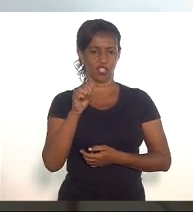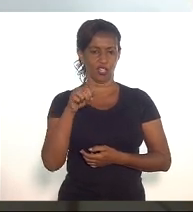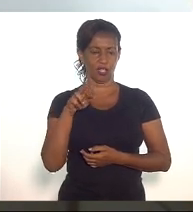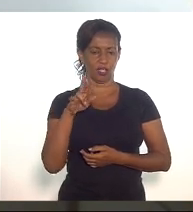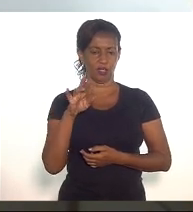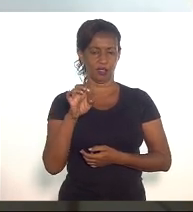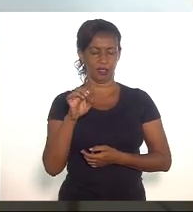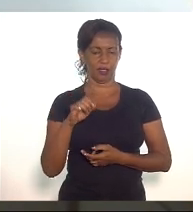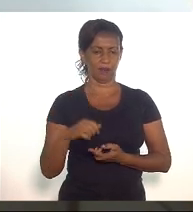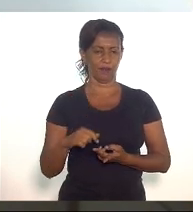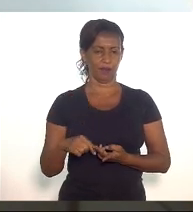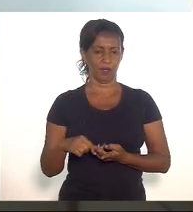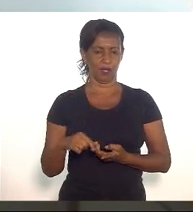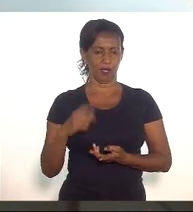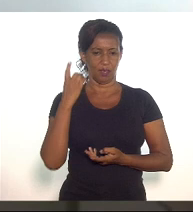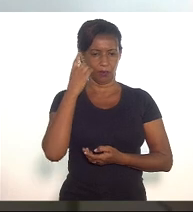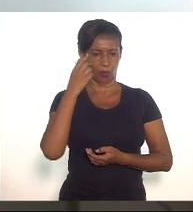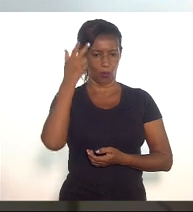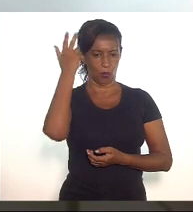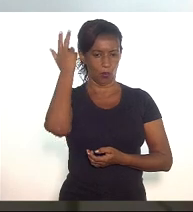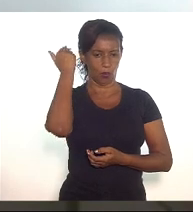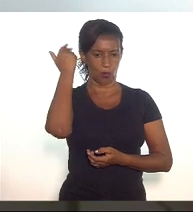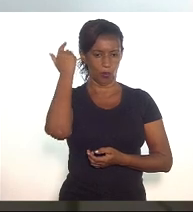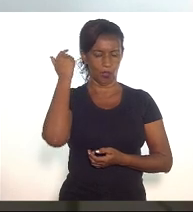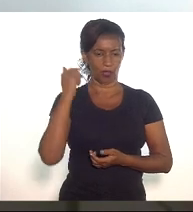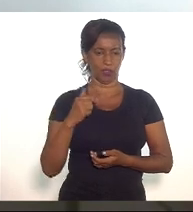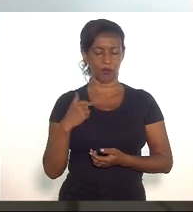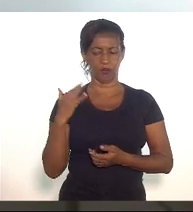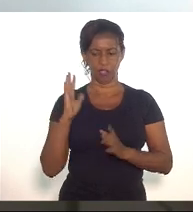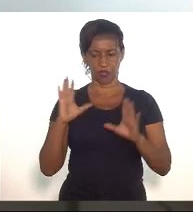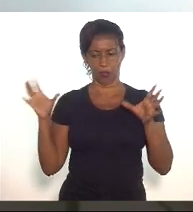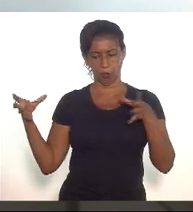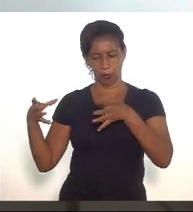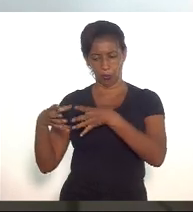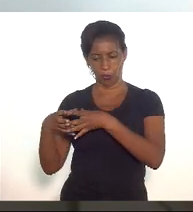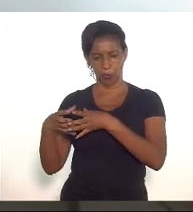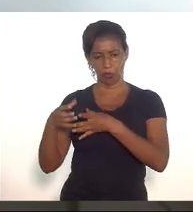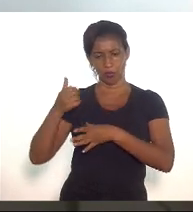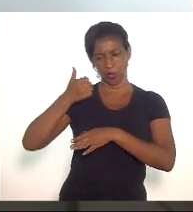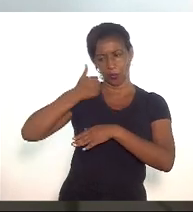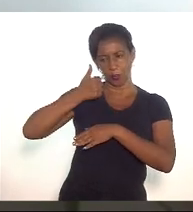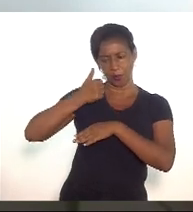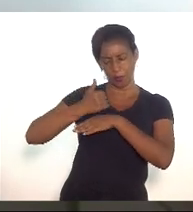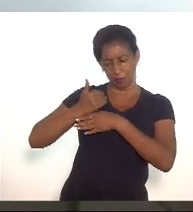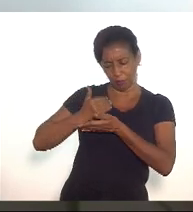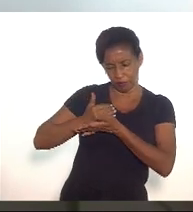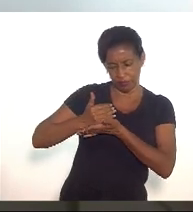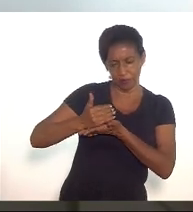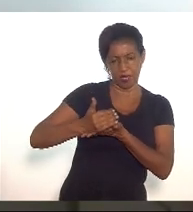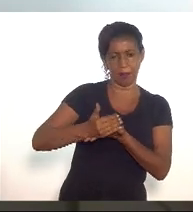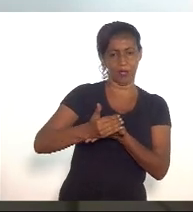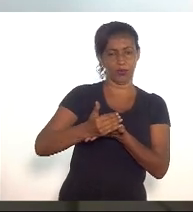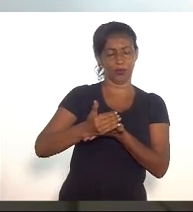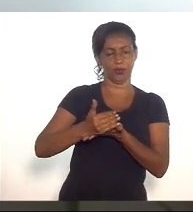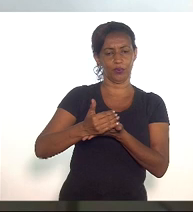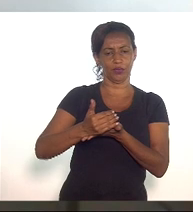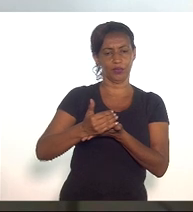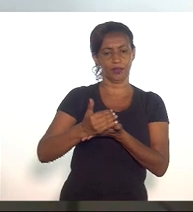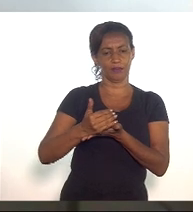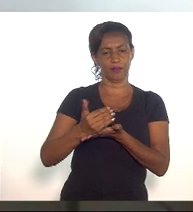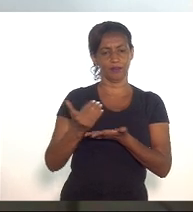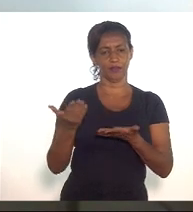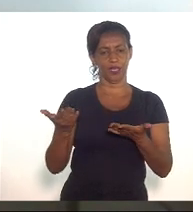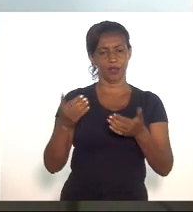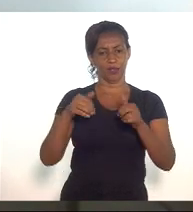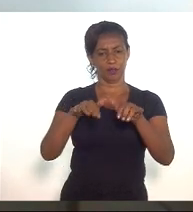deputado Eliomar Coelho, que estiveram aqui conosco desde o primeiro minuto da abertura da nossa